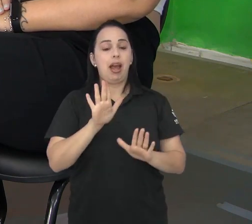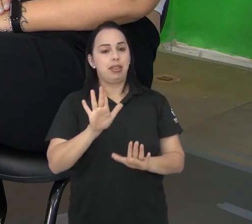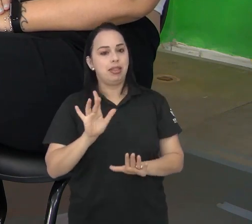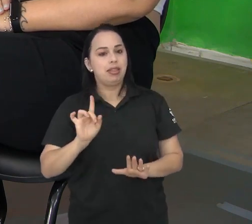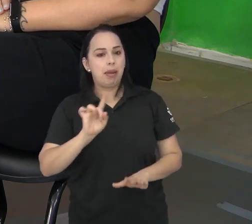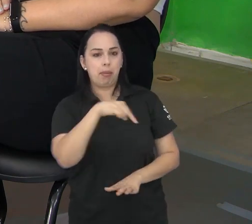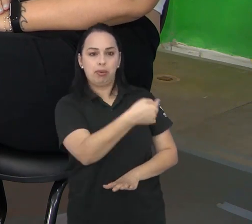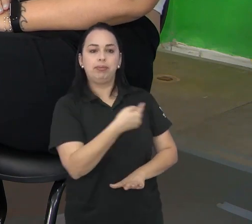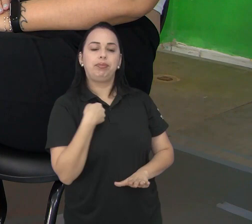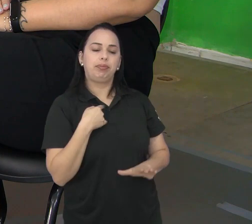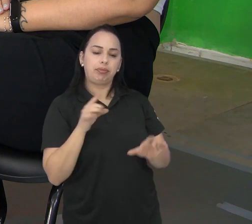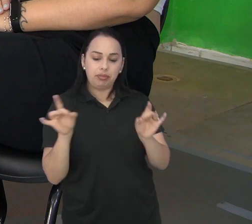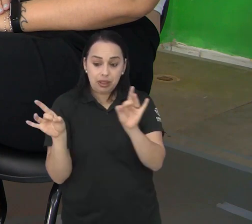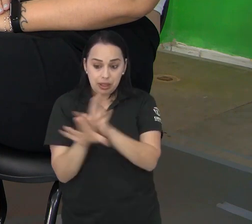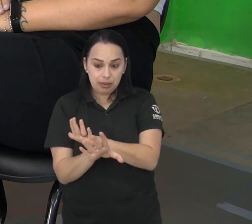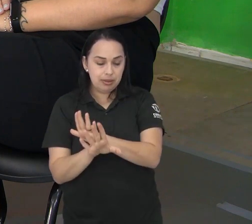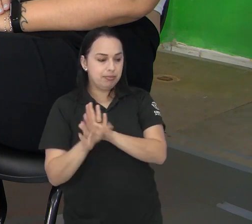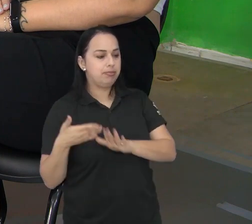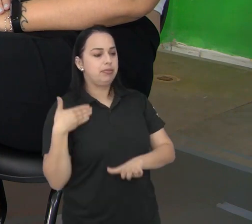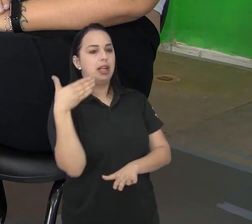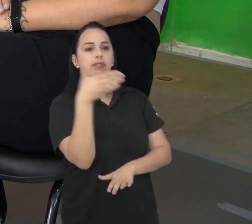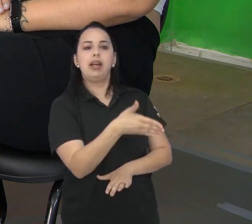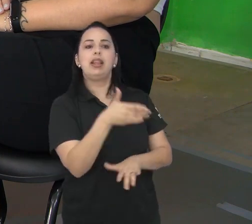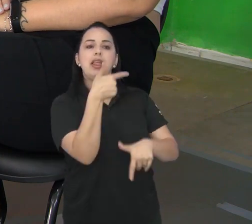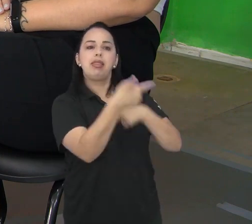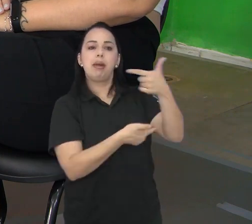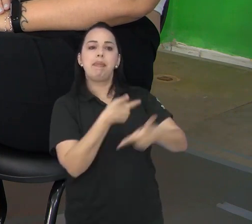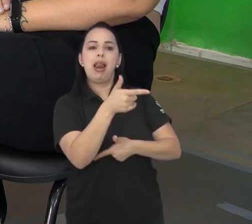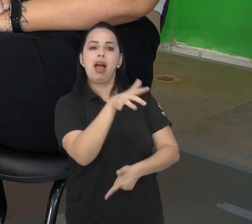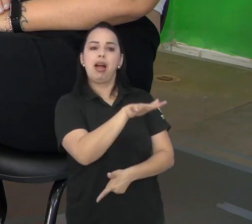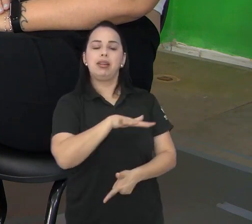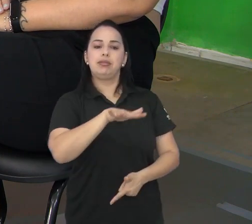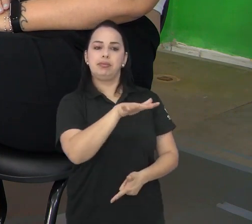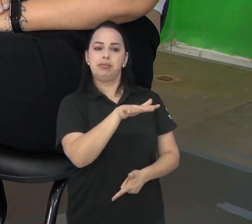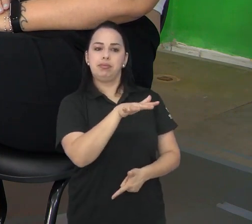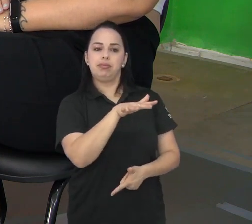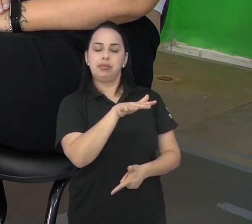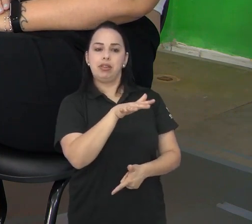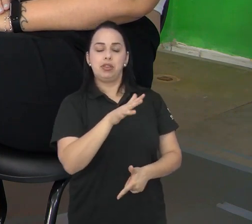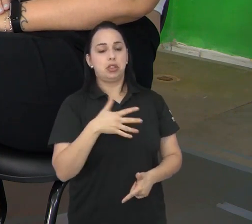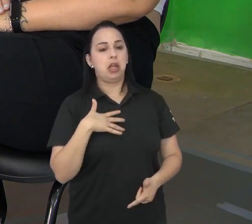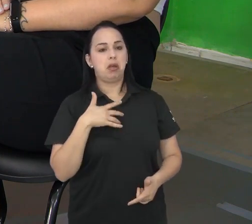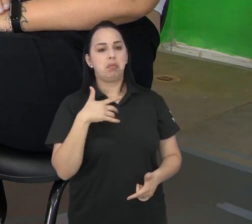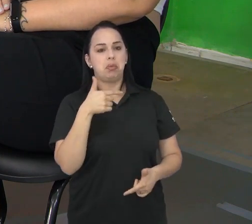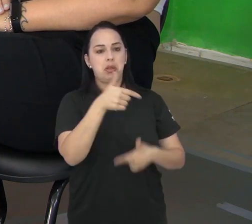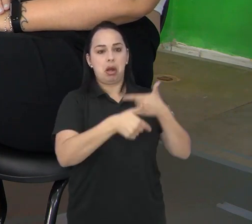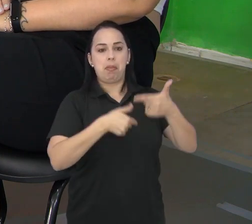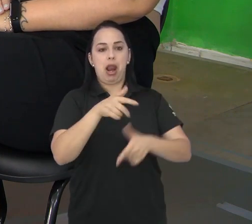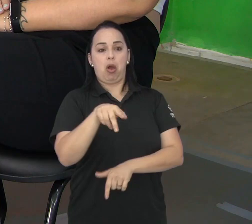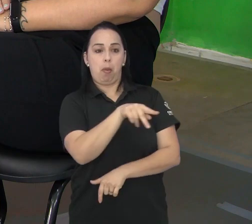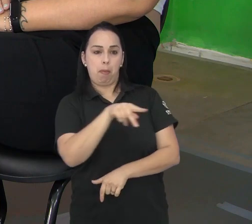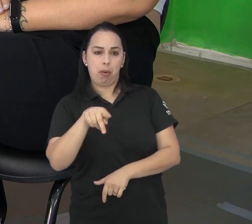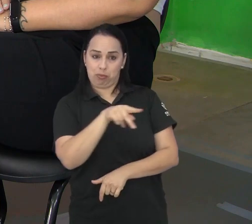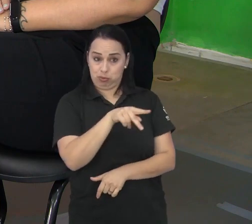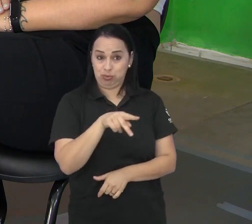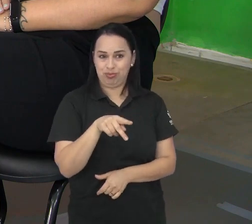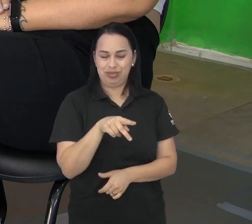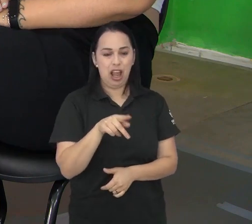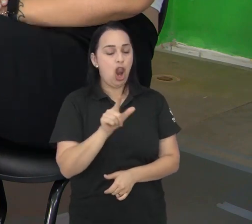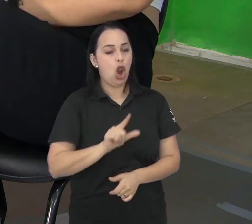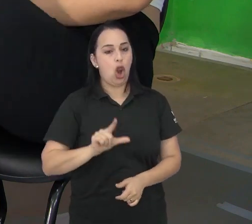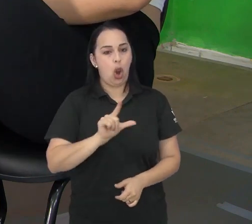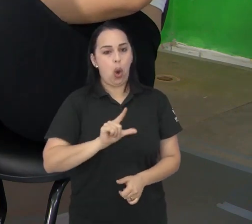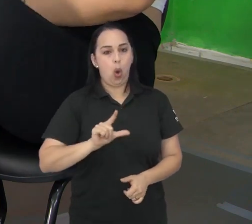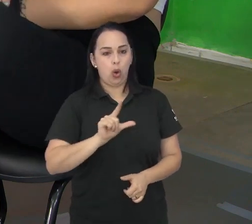desse ambiente, você trabalha, né? Saindo desse ambiente como aluno e assumindo, né, um cargo como educador, supervisor,